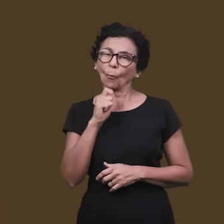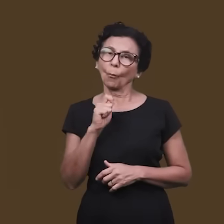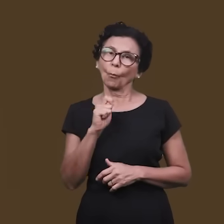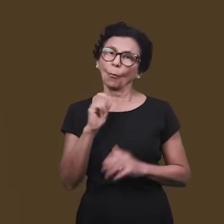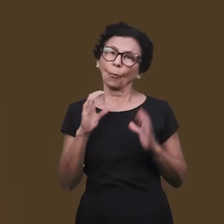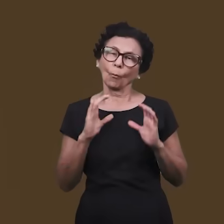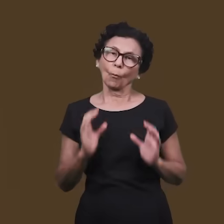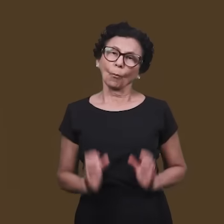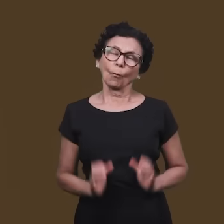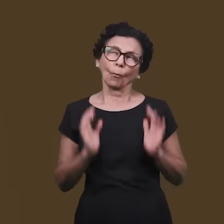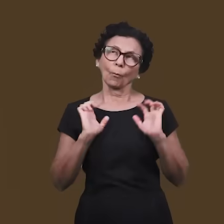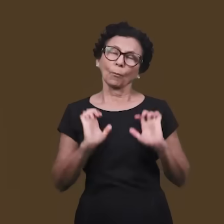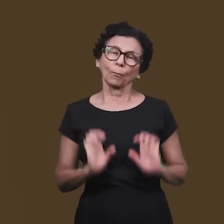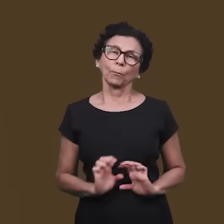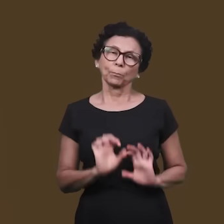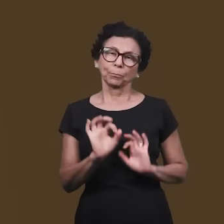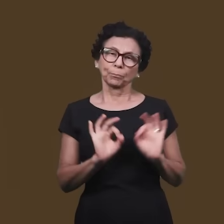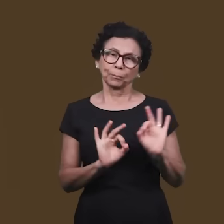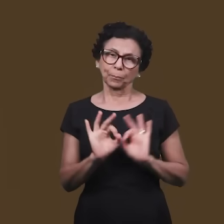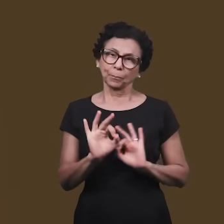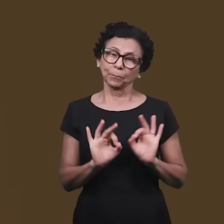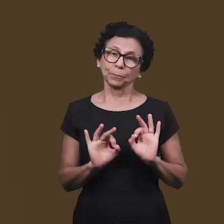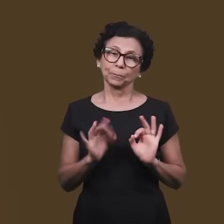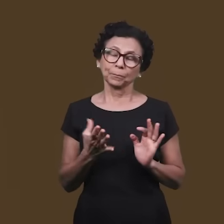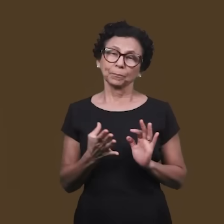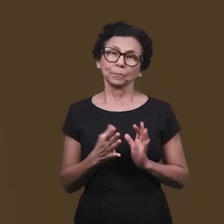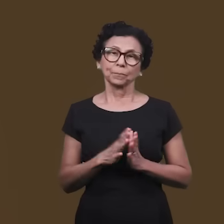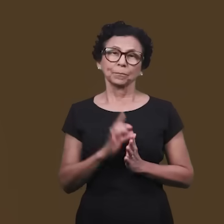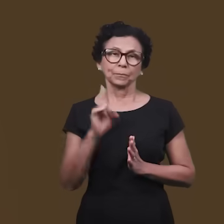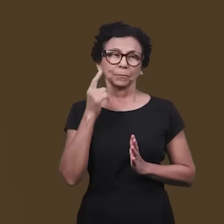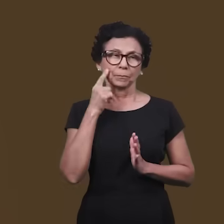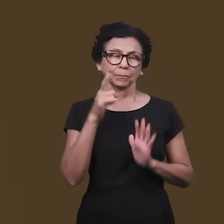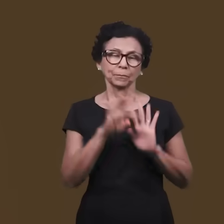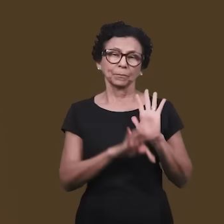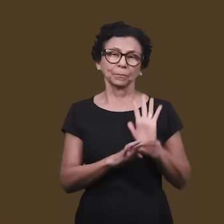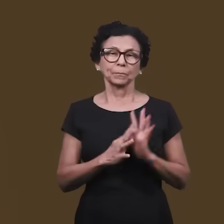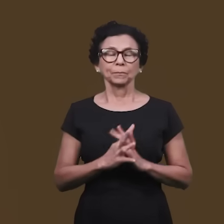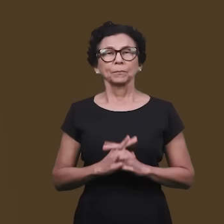pai corrige o filho. Tem um texto, depois você olha o texto aí. Então,